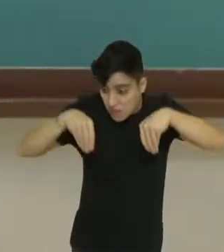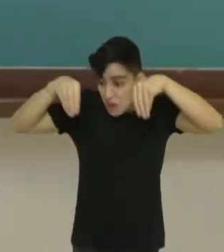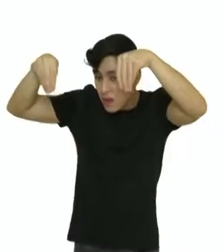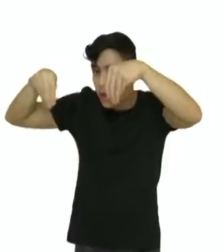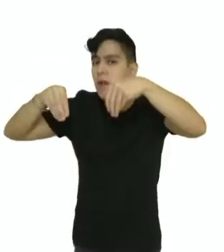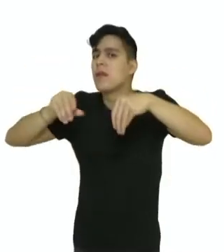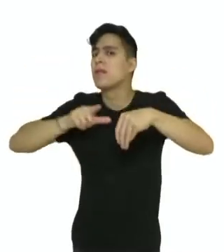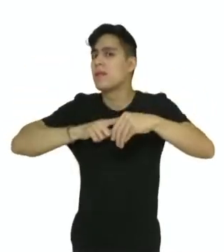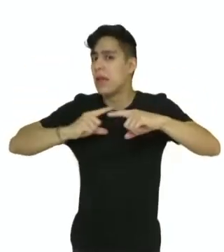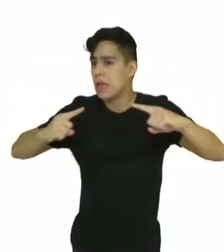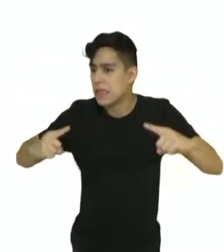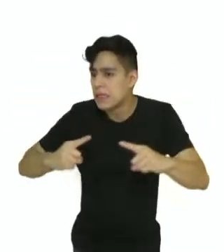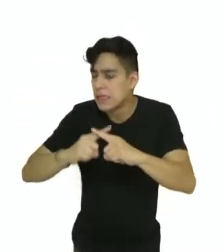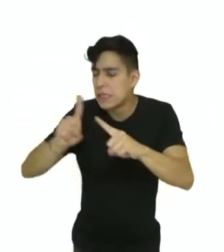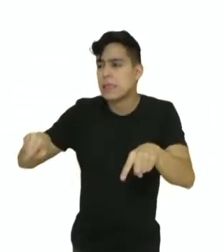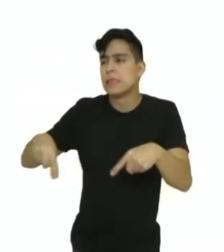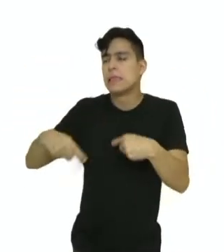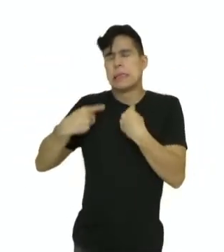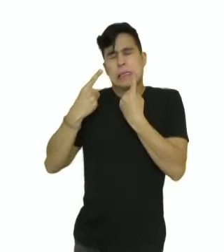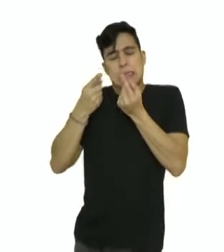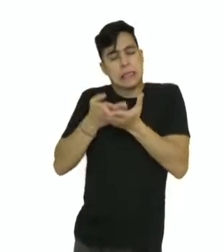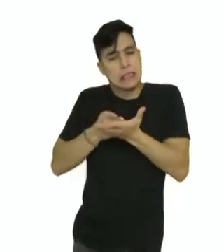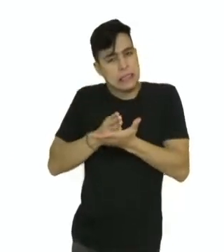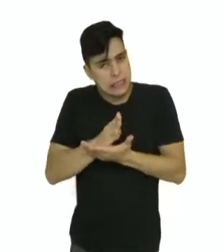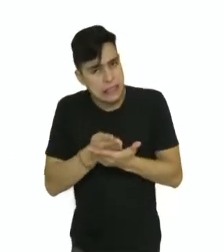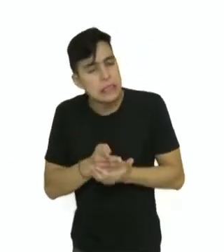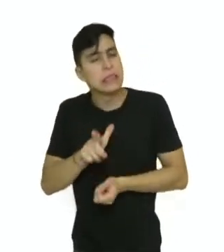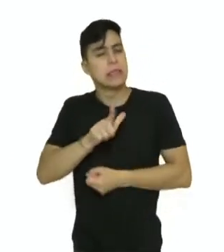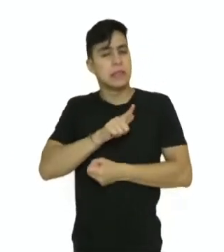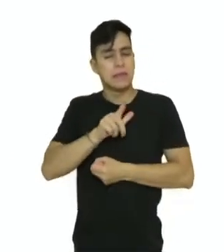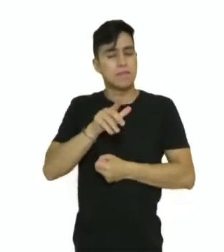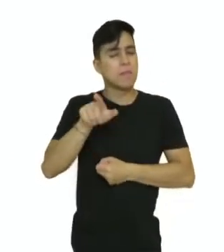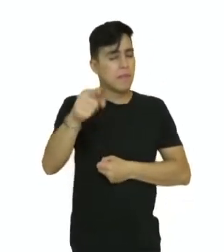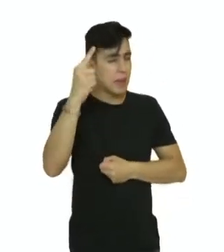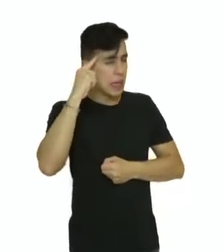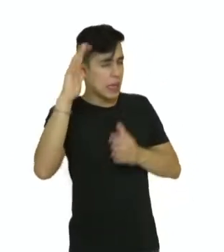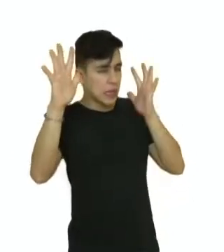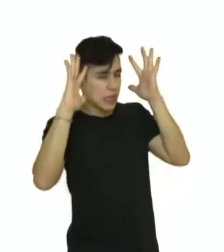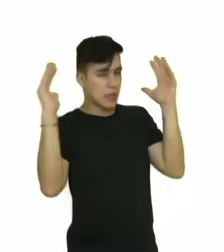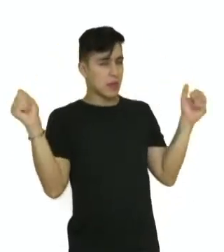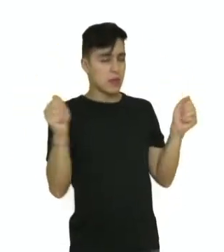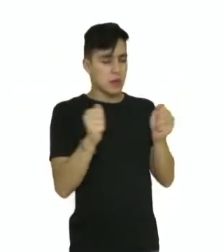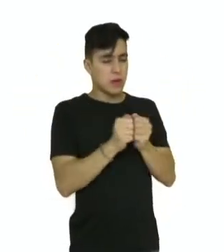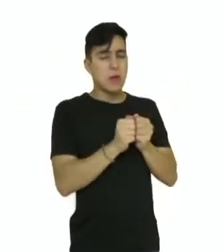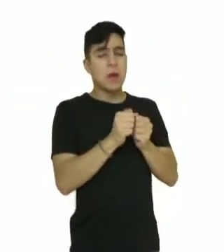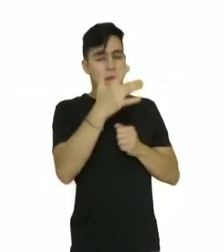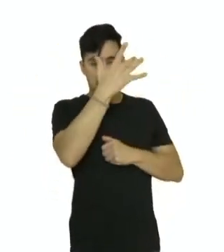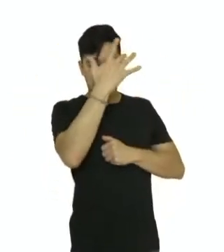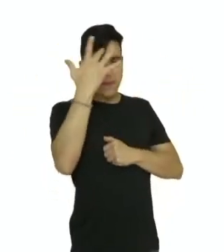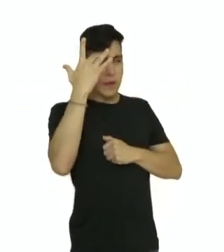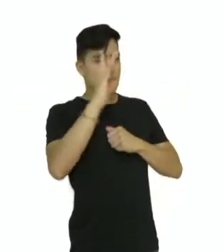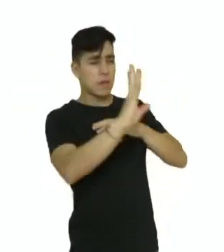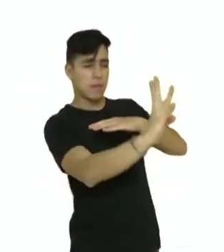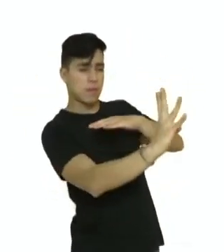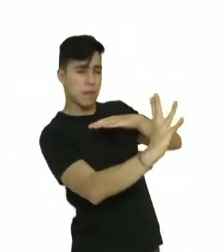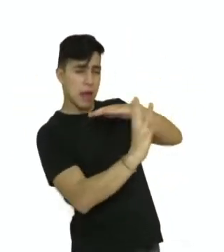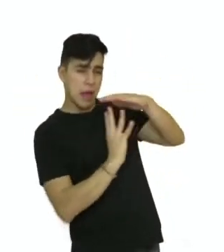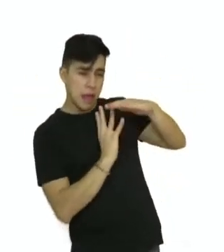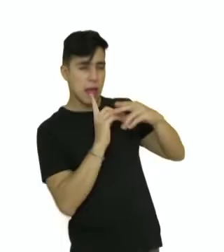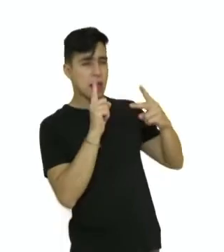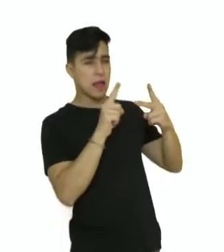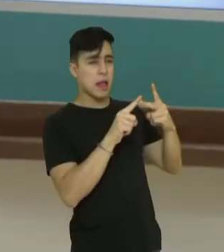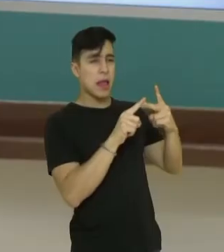migrações, afinal? Vamos pensar juntos. Quais são os problemas enfrentados pelos imigrantes ou refugiados ao chegarem em